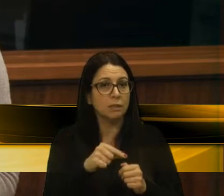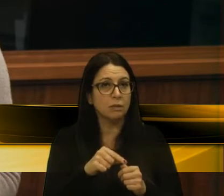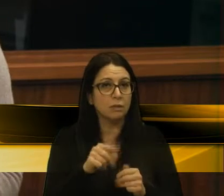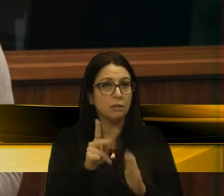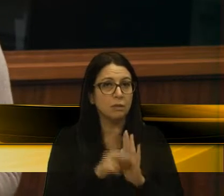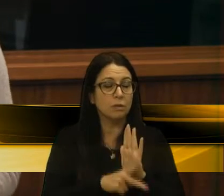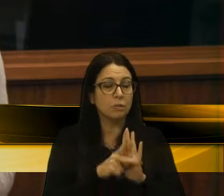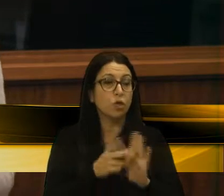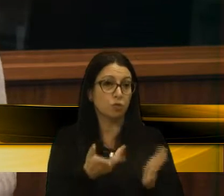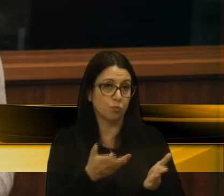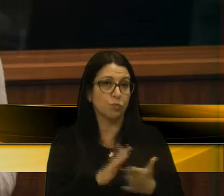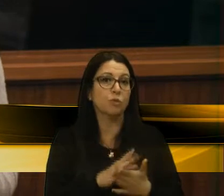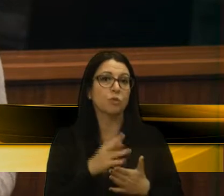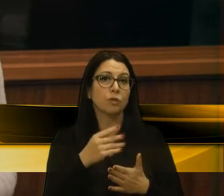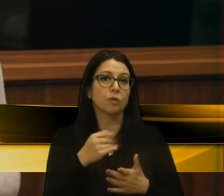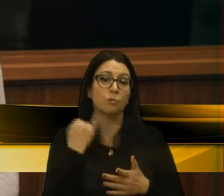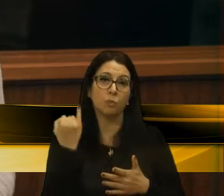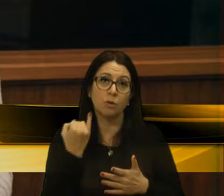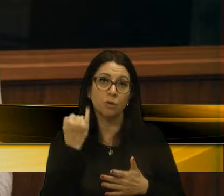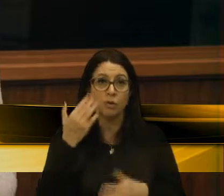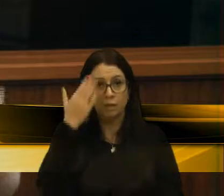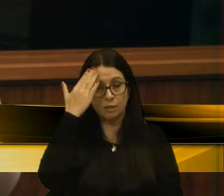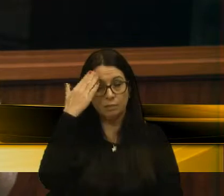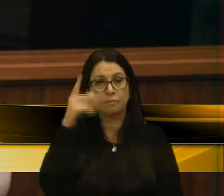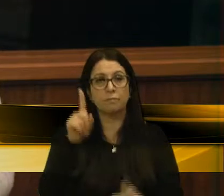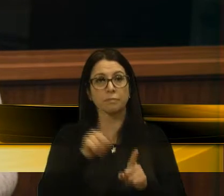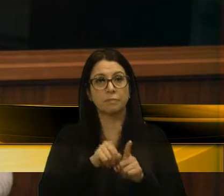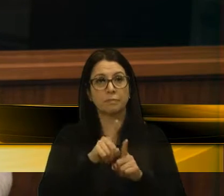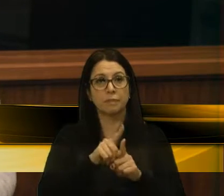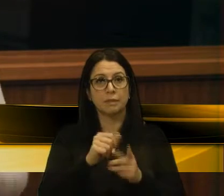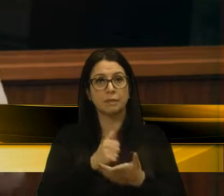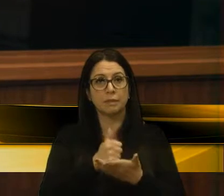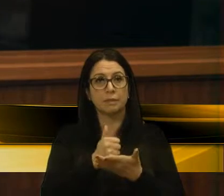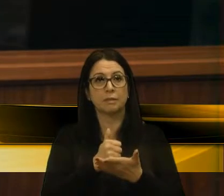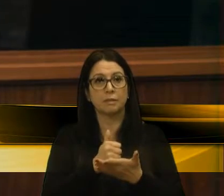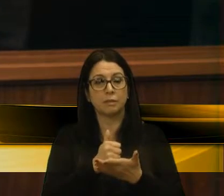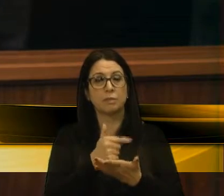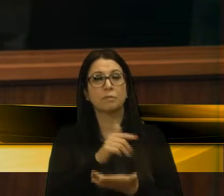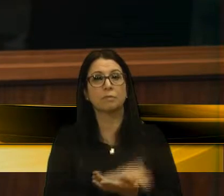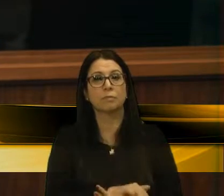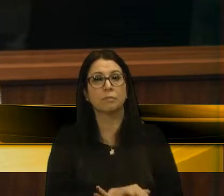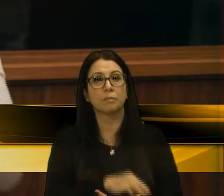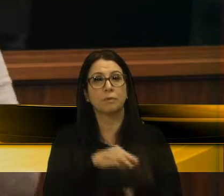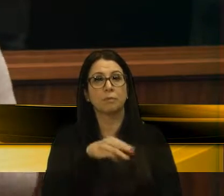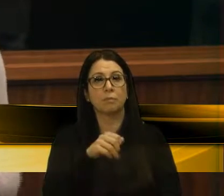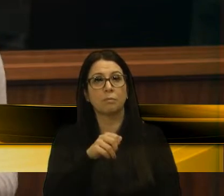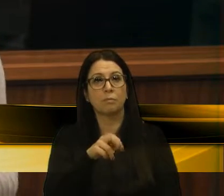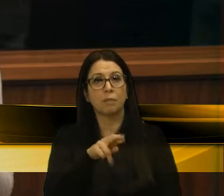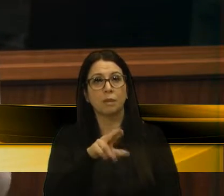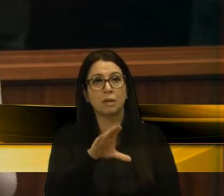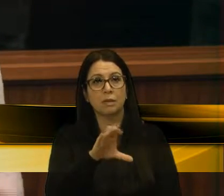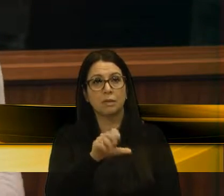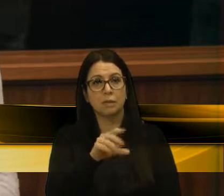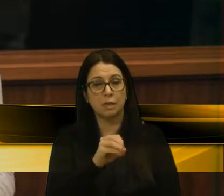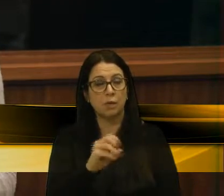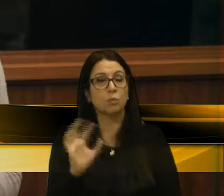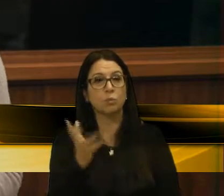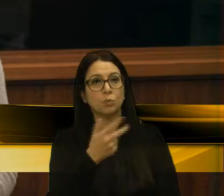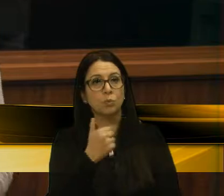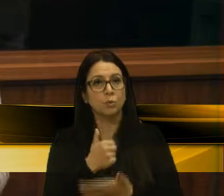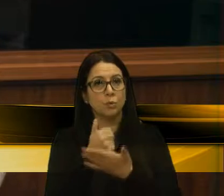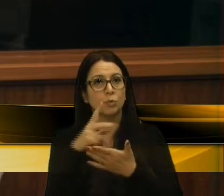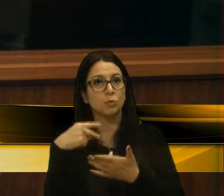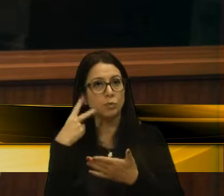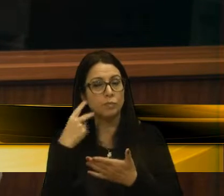projeto, que foi bastante importante. Agradeço também a nossa assessoria do gabinete, o Marcelo, os assessores dos